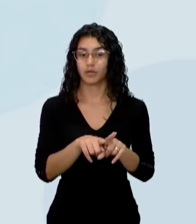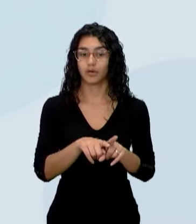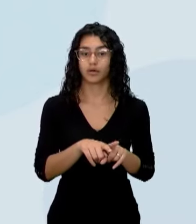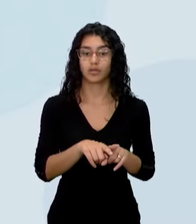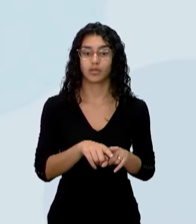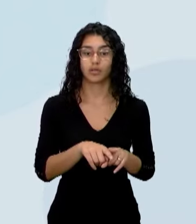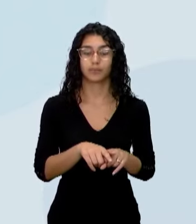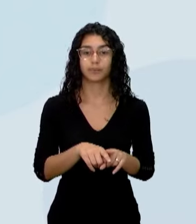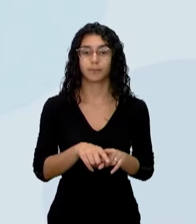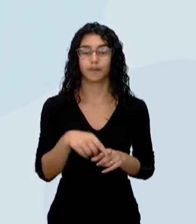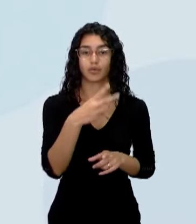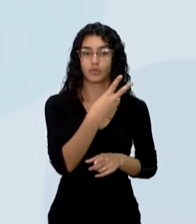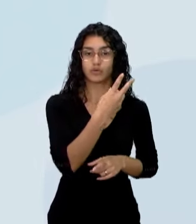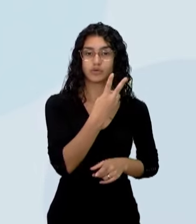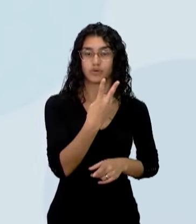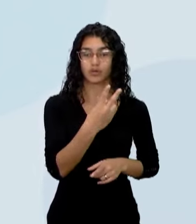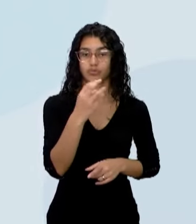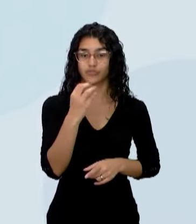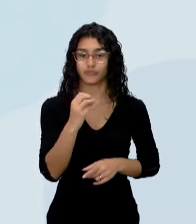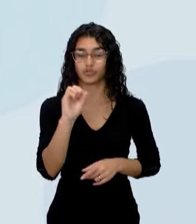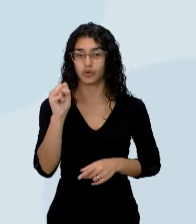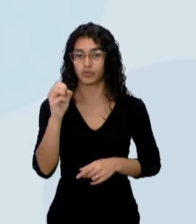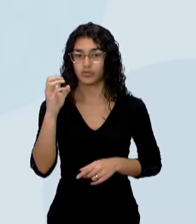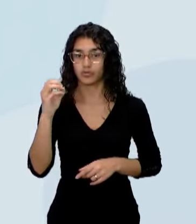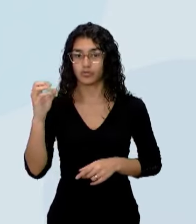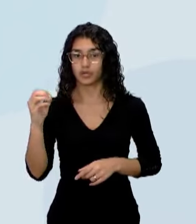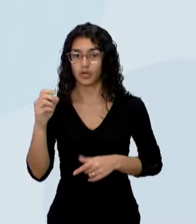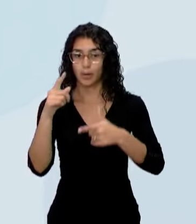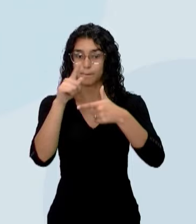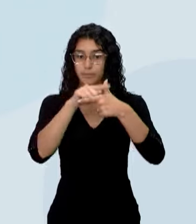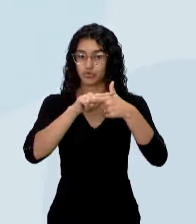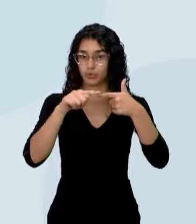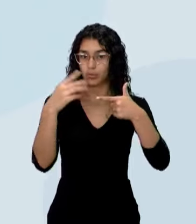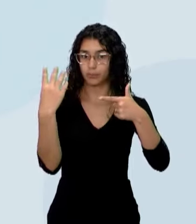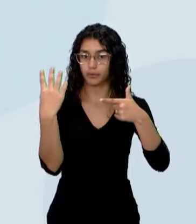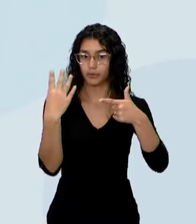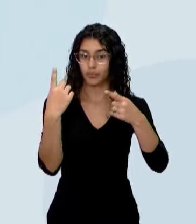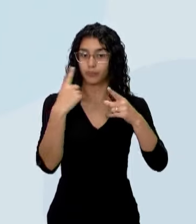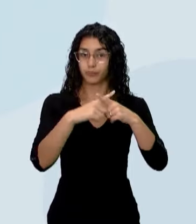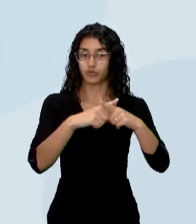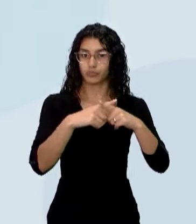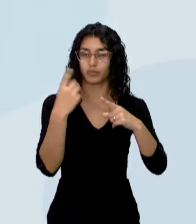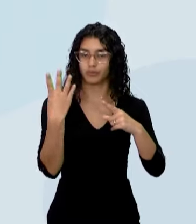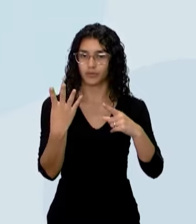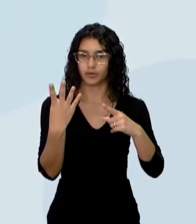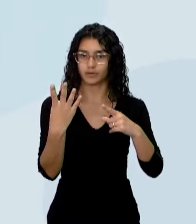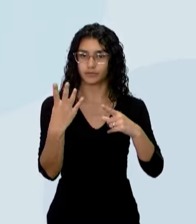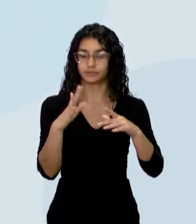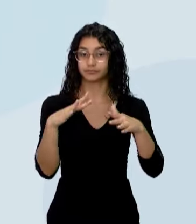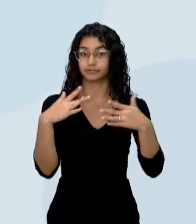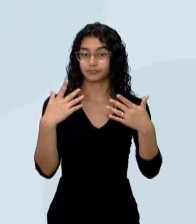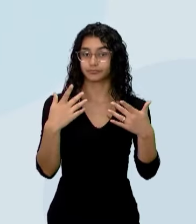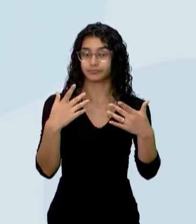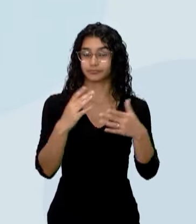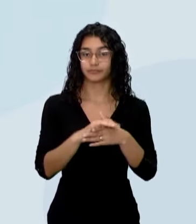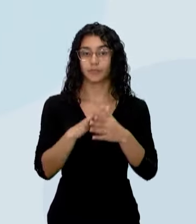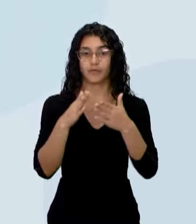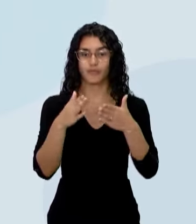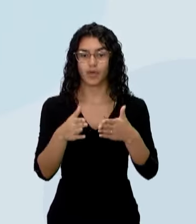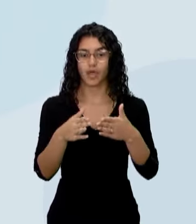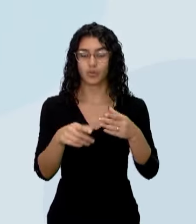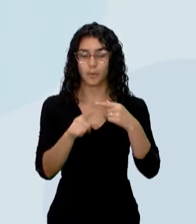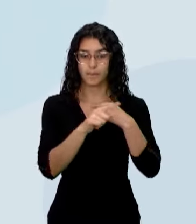que daqui para cá, ó, multiplicou por 4, né? Como é diretamente proporcional,